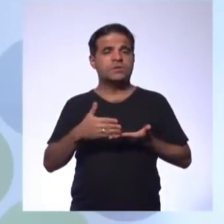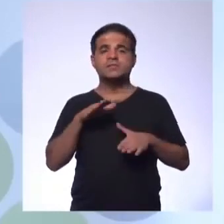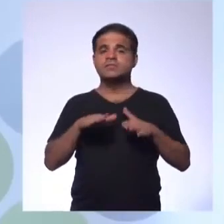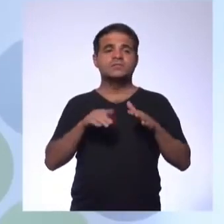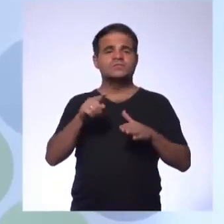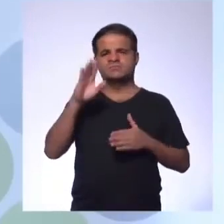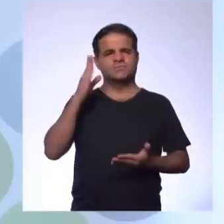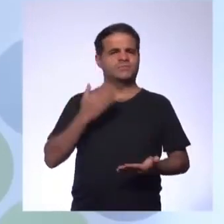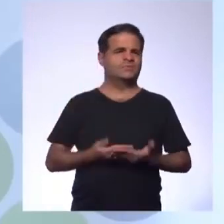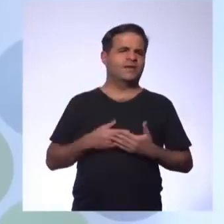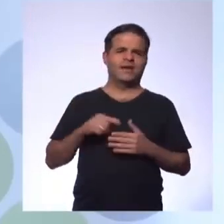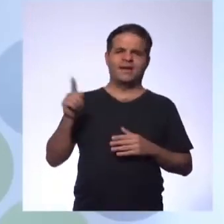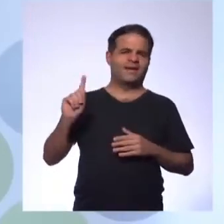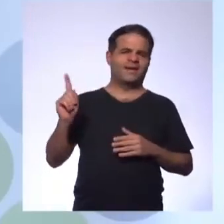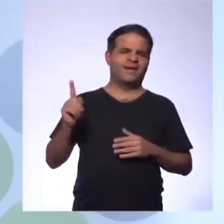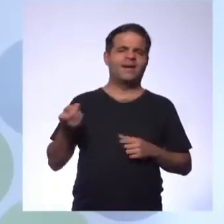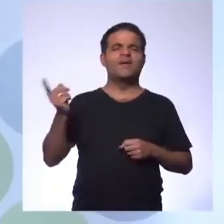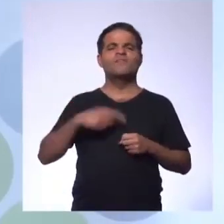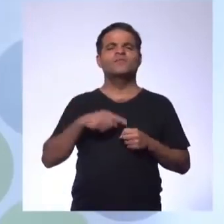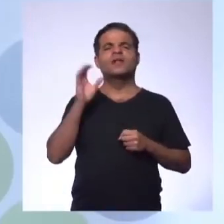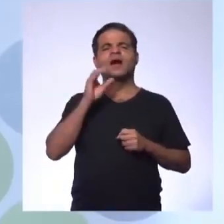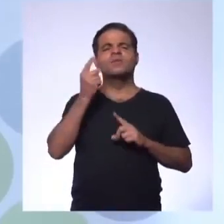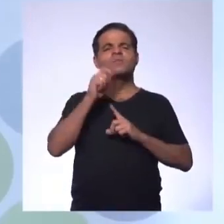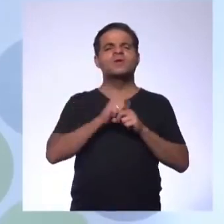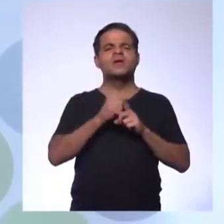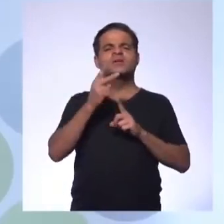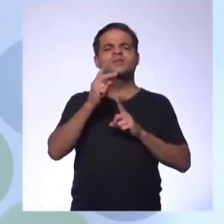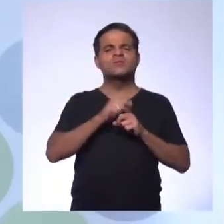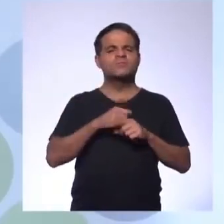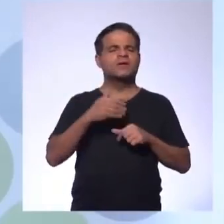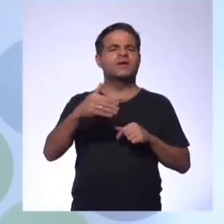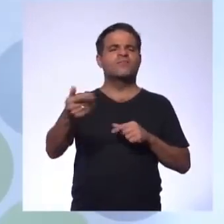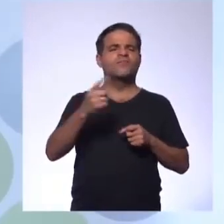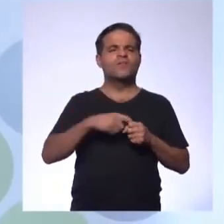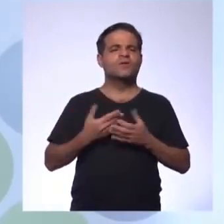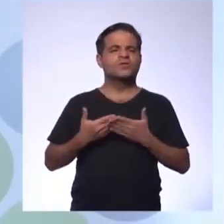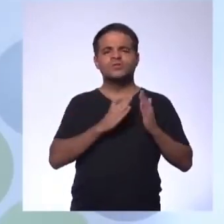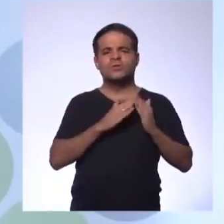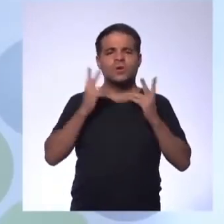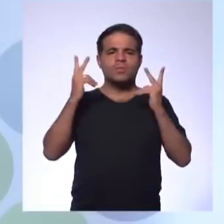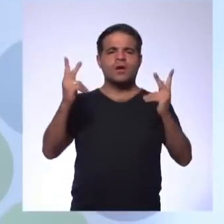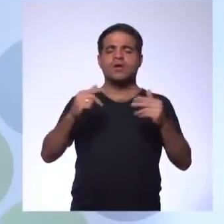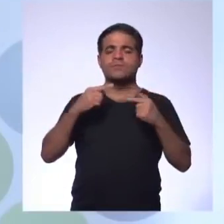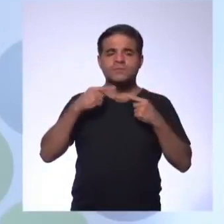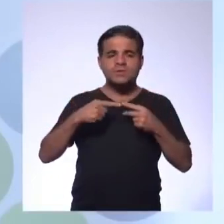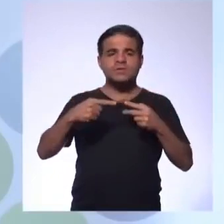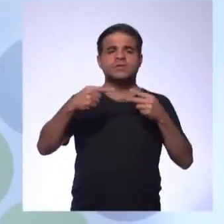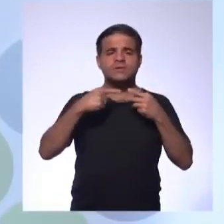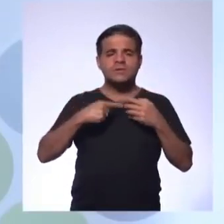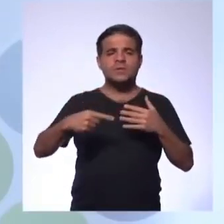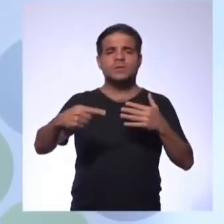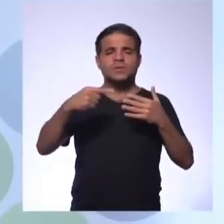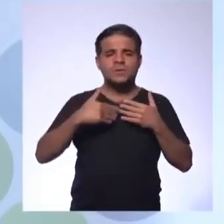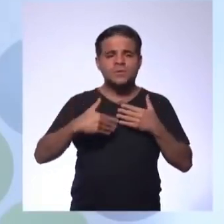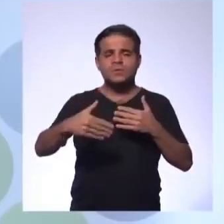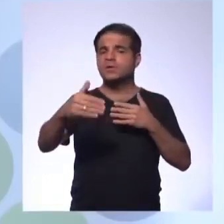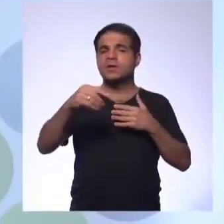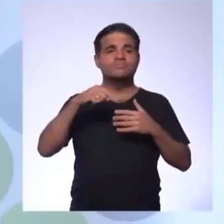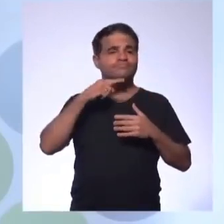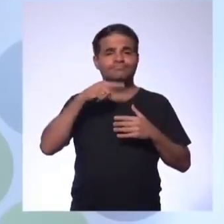você não acreditou muito, vai voltar logo, daí 1 mês, 2 meses, você vai acabar. Aí você viu que foi se estendendo, se estendendo, se estendendo, não